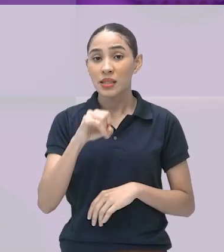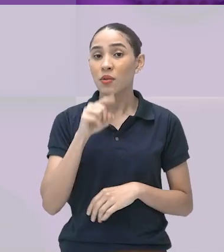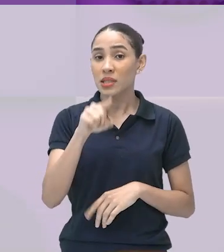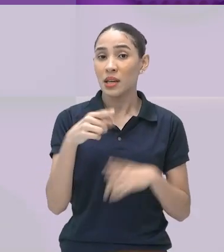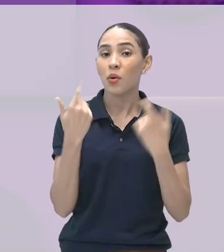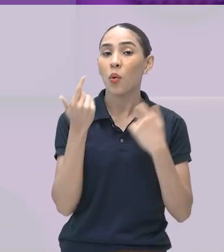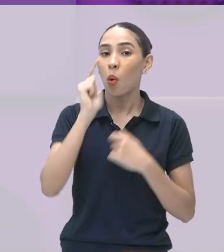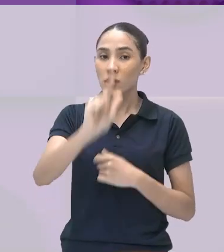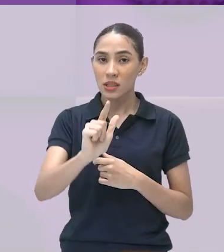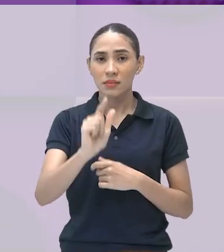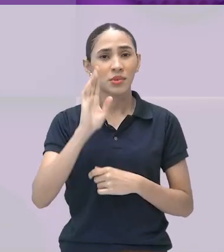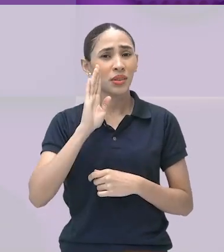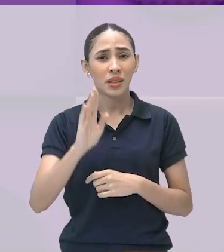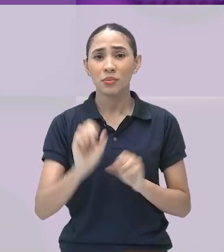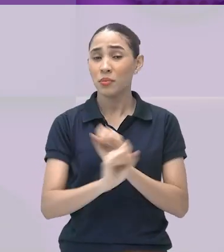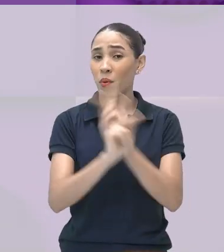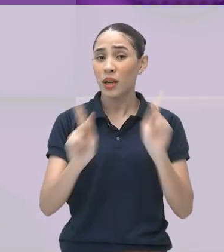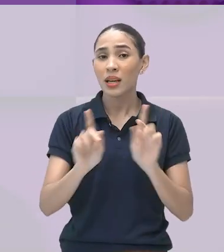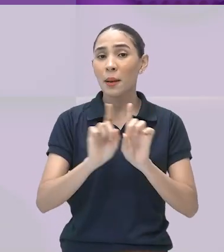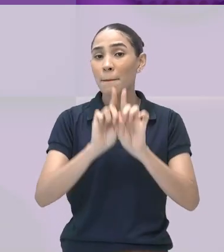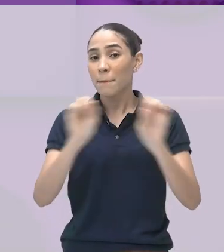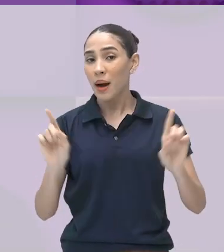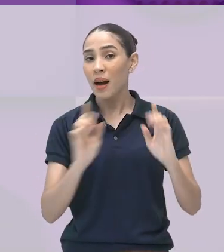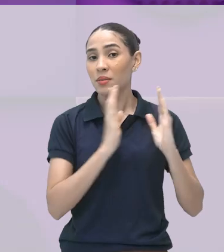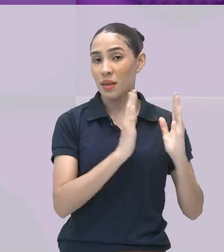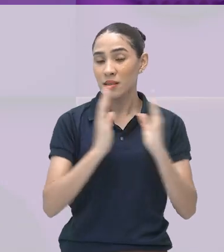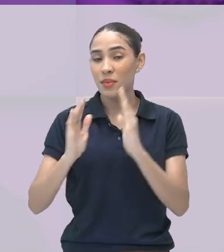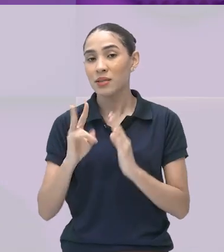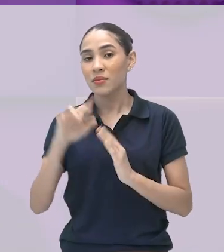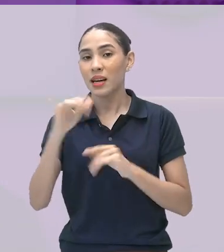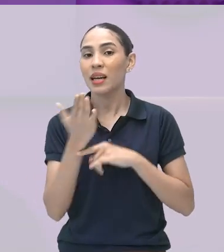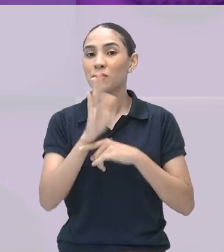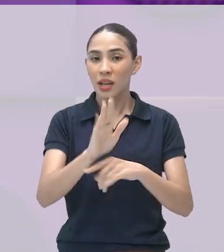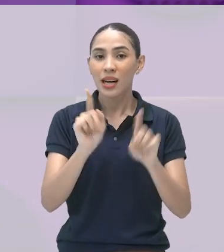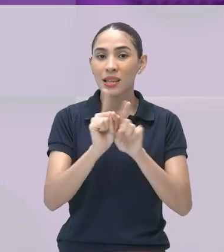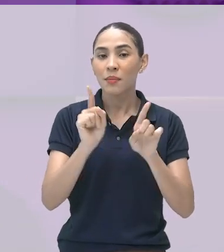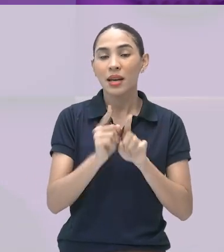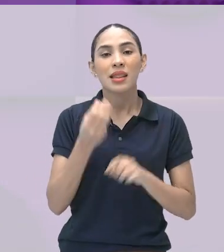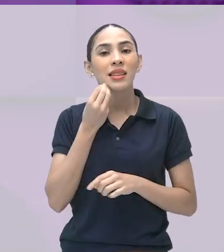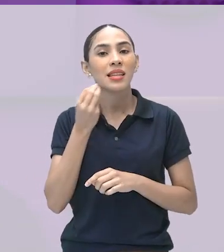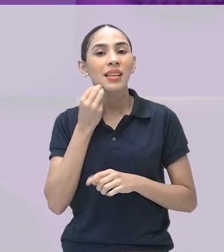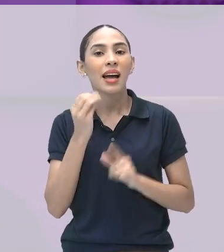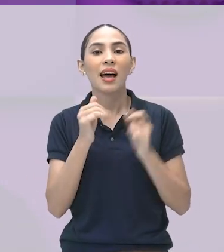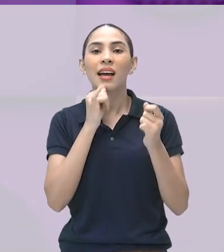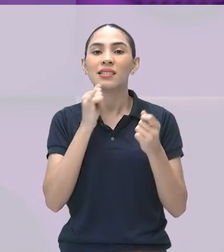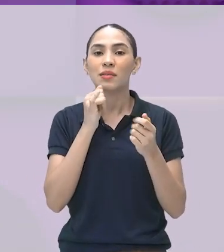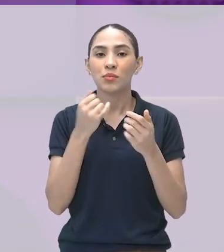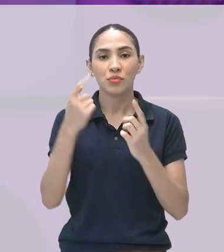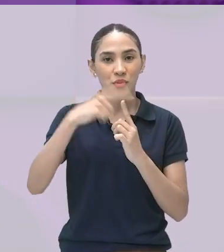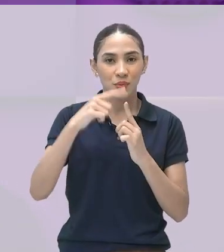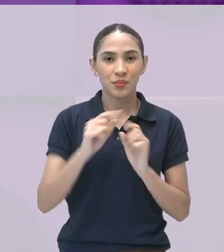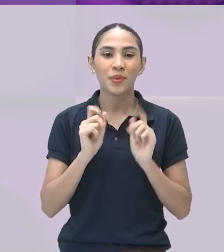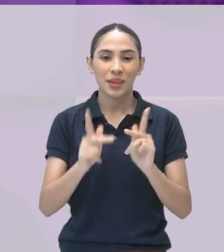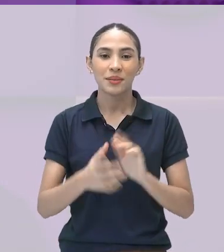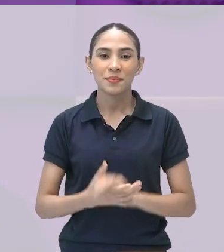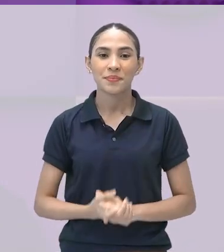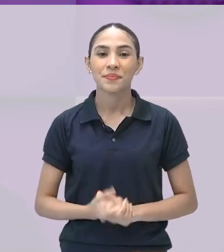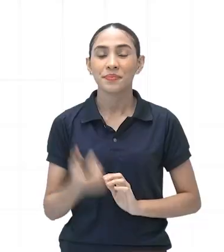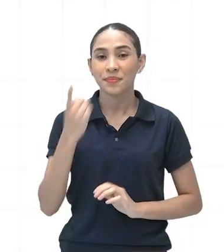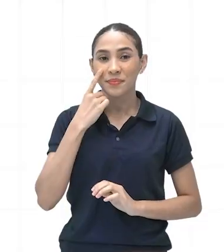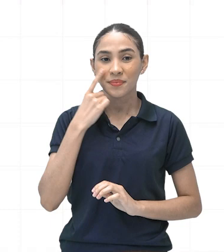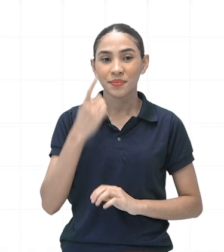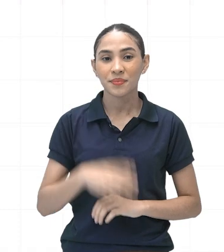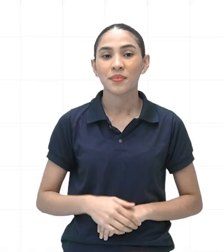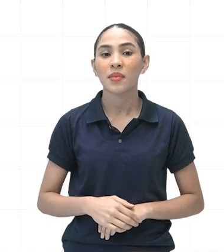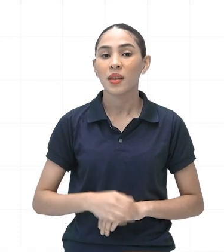conseguir fazer direto, tudo bem, mas esse passo a passo vai ajudar aí na resolução de questões desse tipo, tá bom? Vamos acompanhar